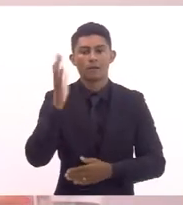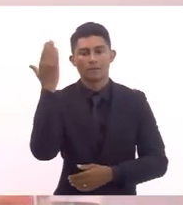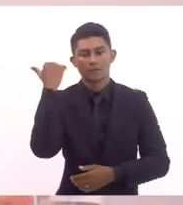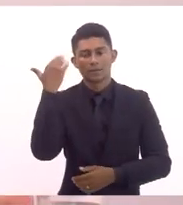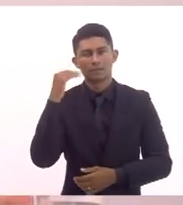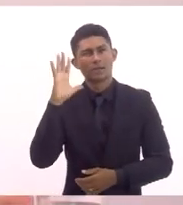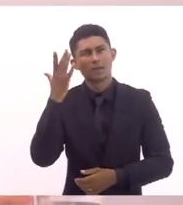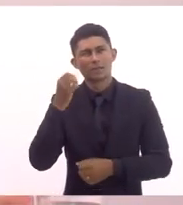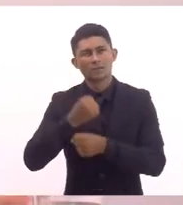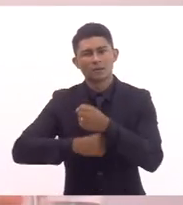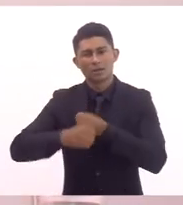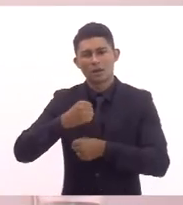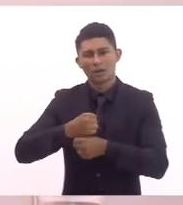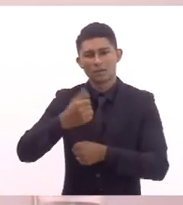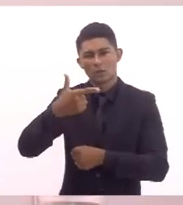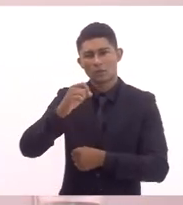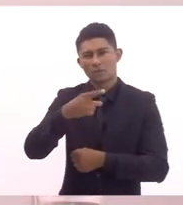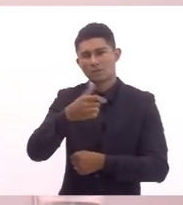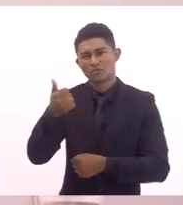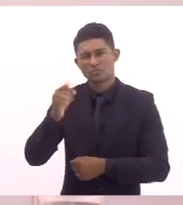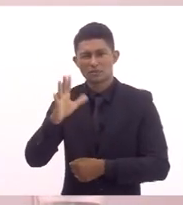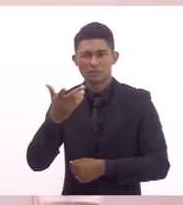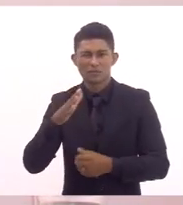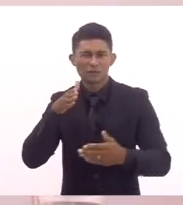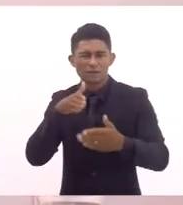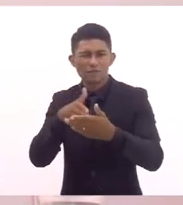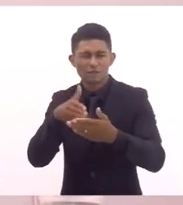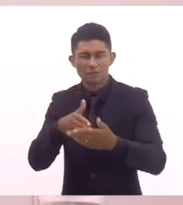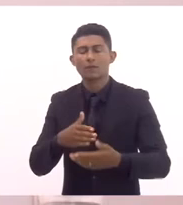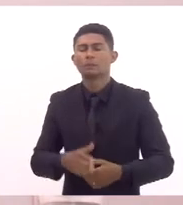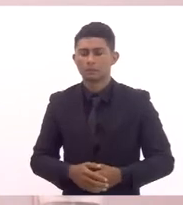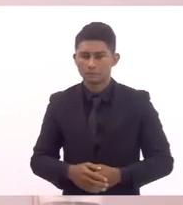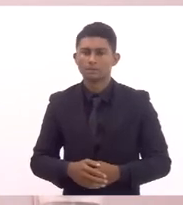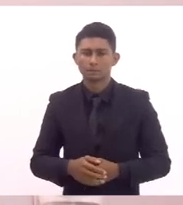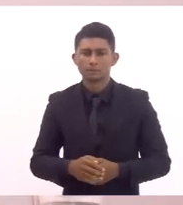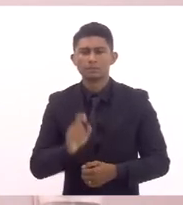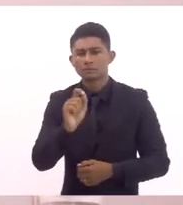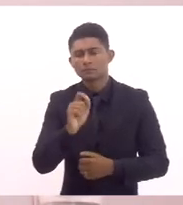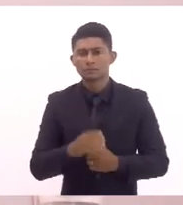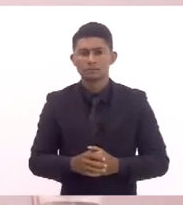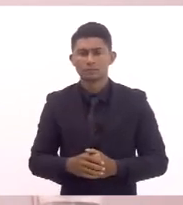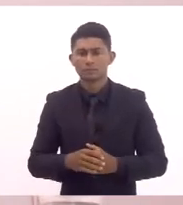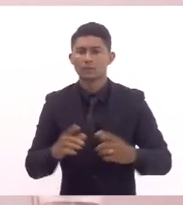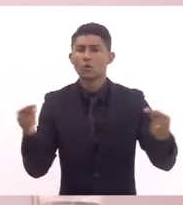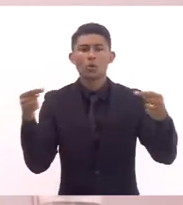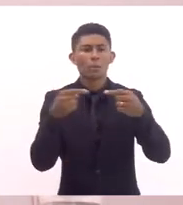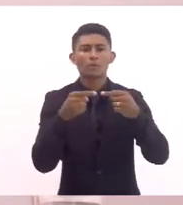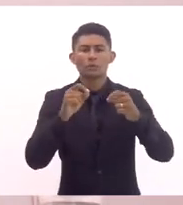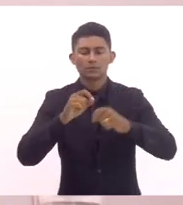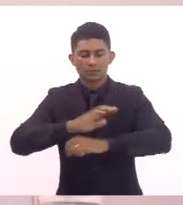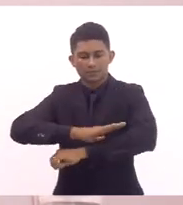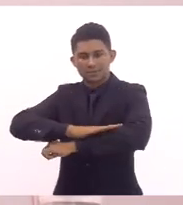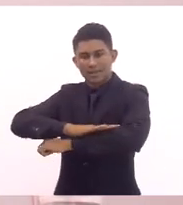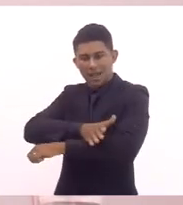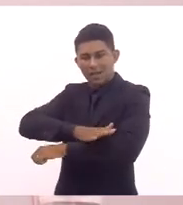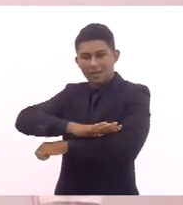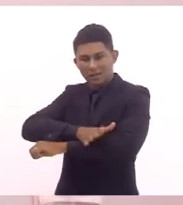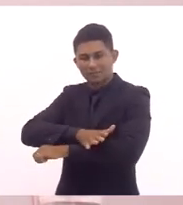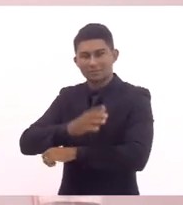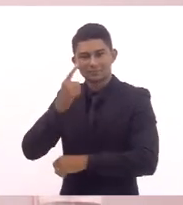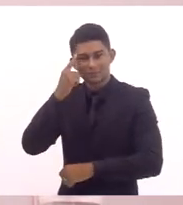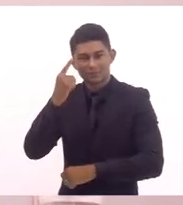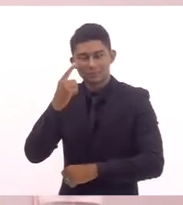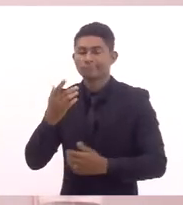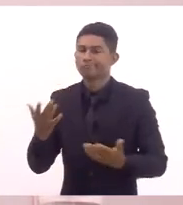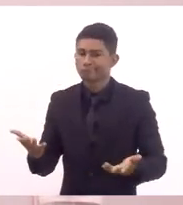no final do ano passado no início desse ano é que tem a ver com a questão do racismo que é